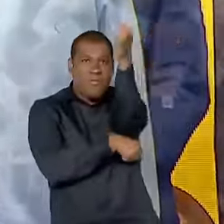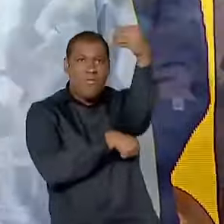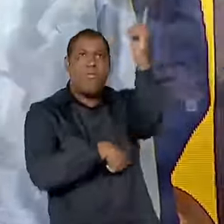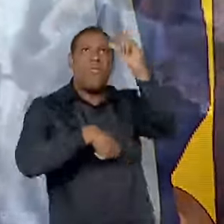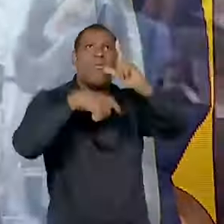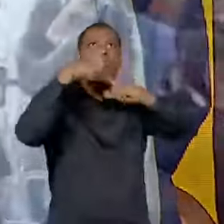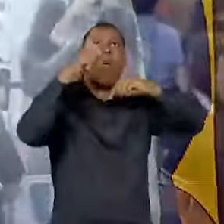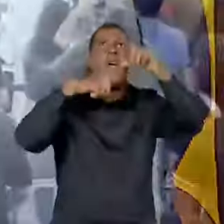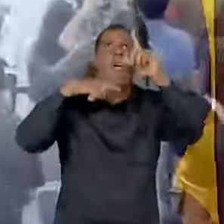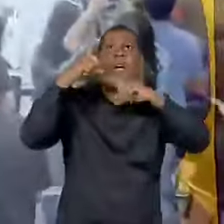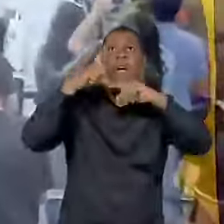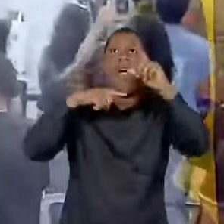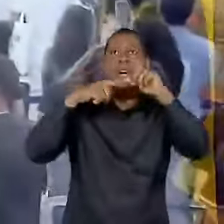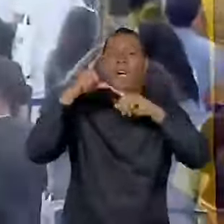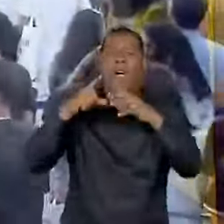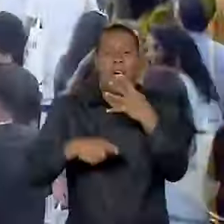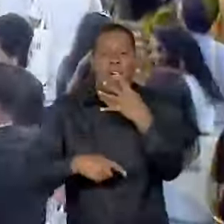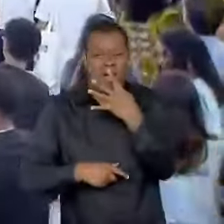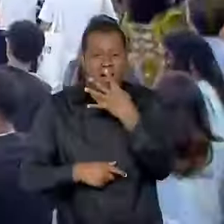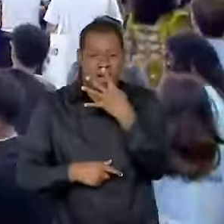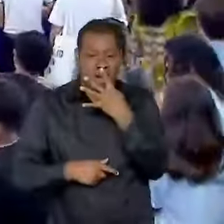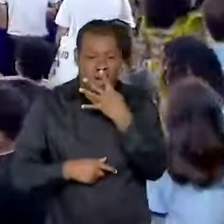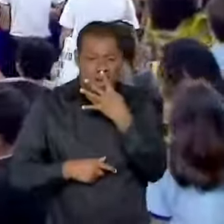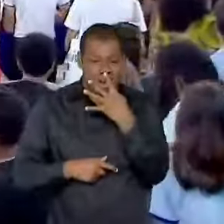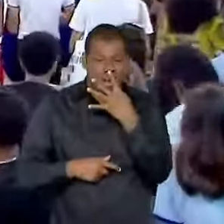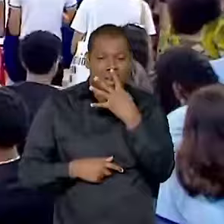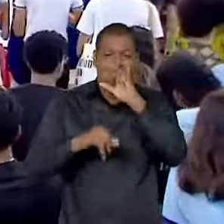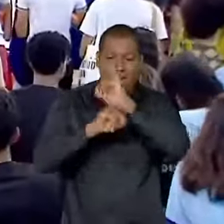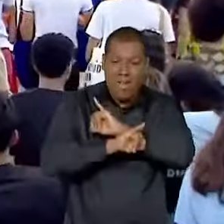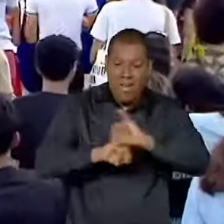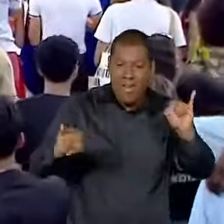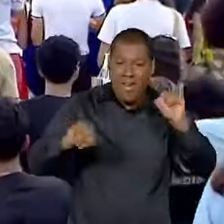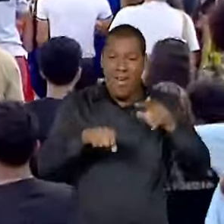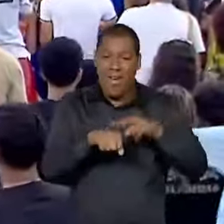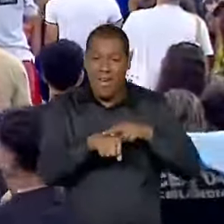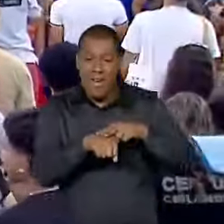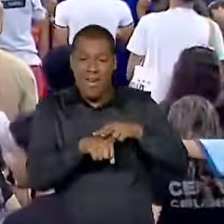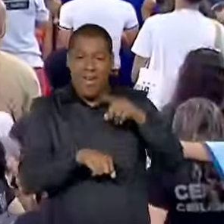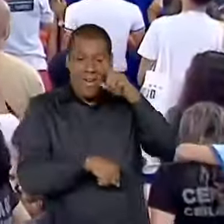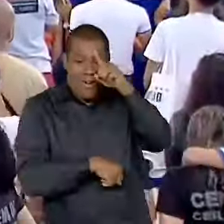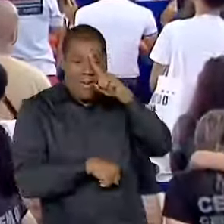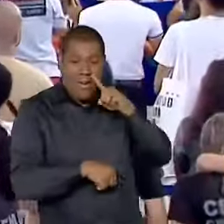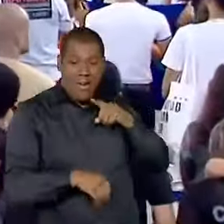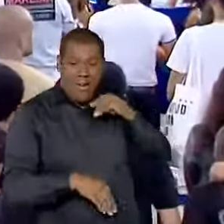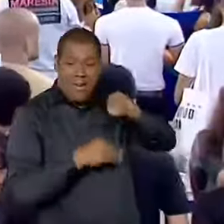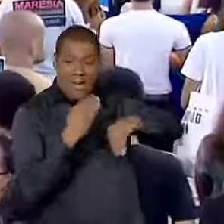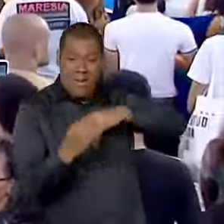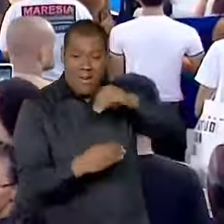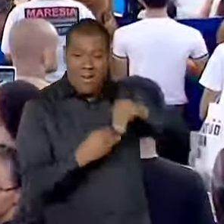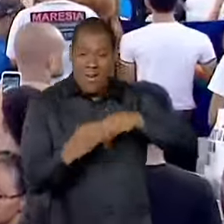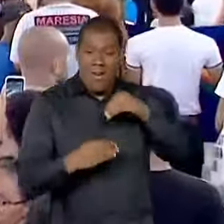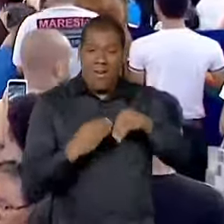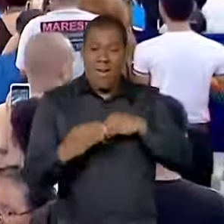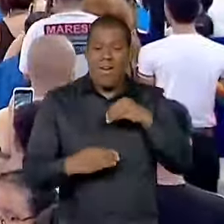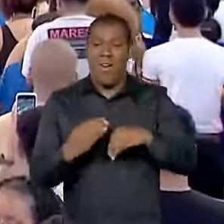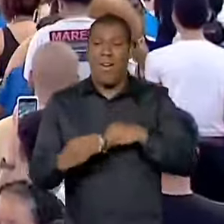que ostentas estrelado, e diga ao verde louro